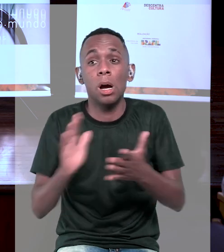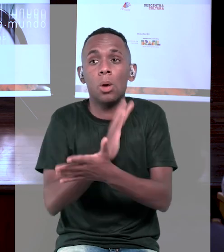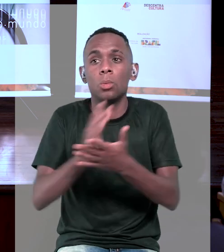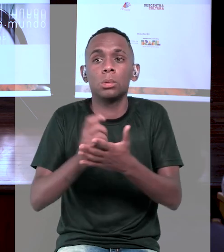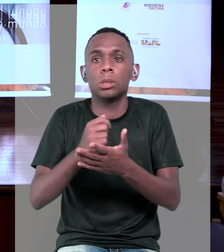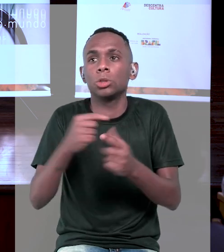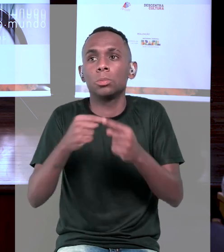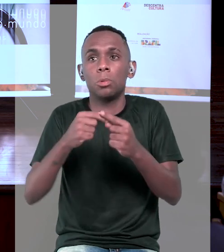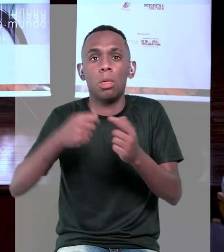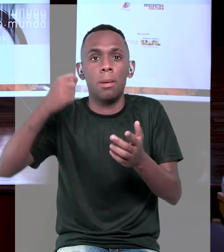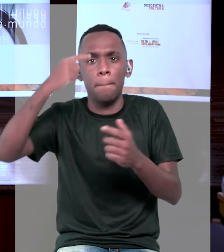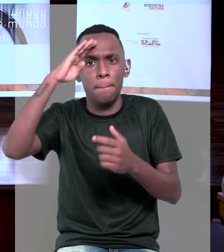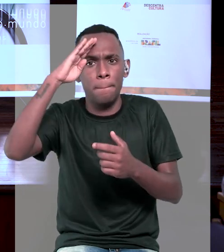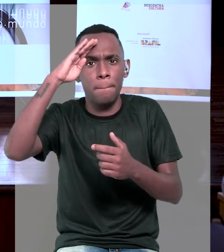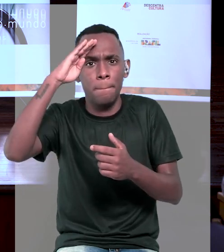totalitarismo.